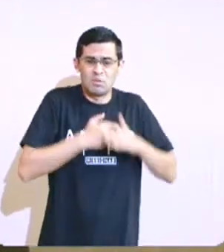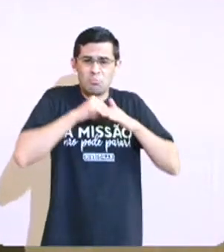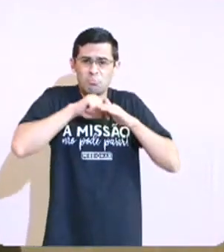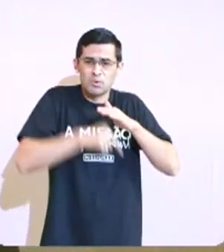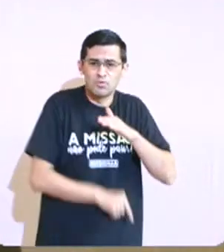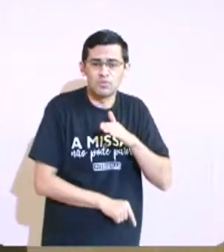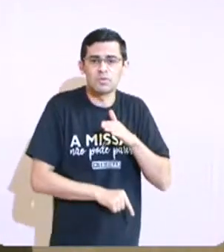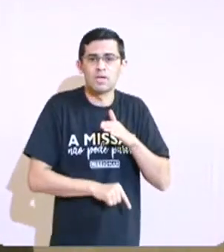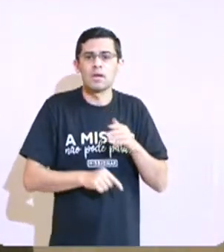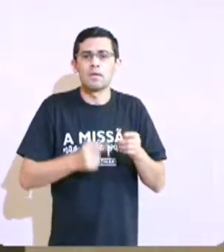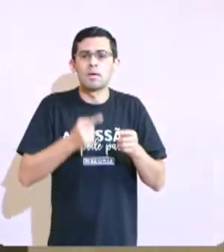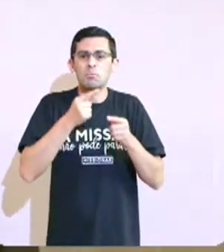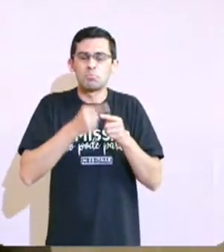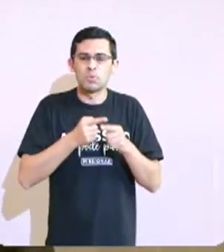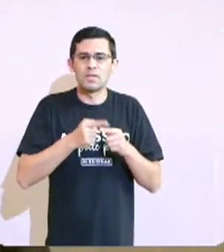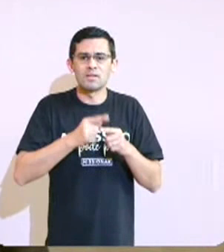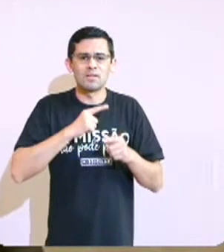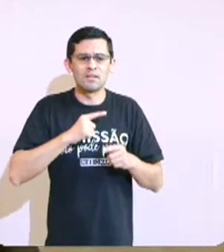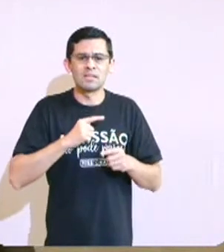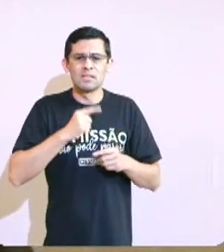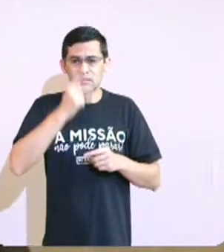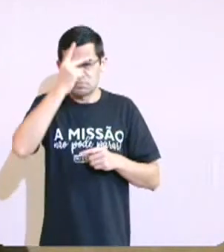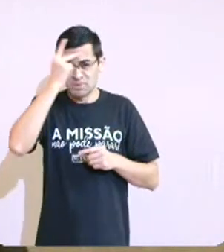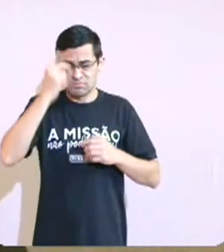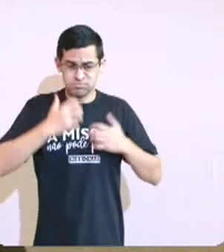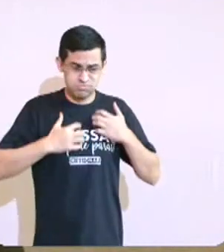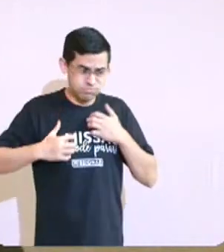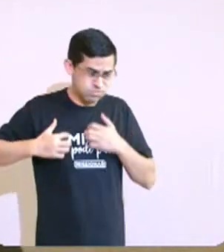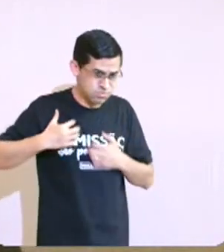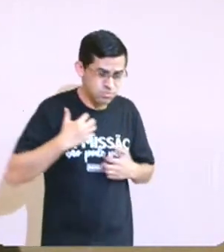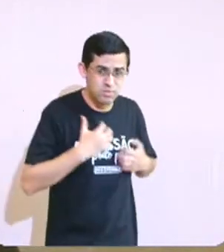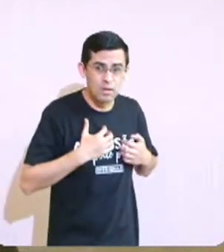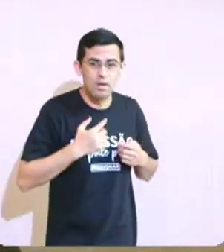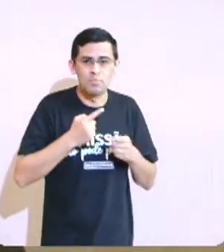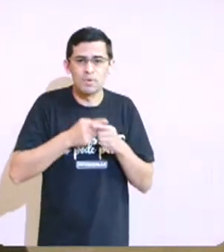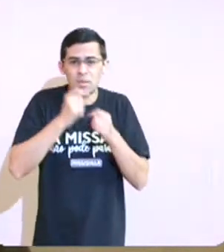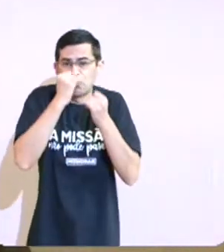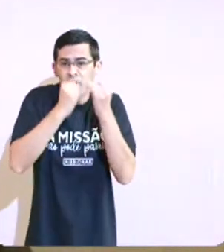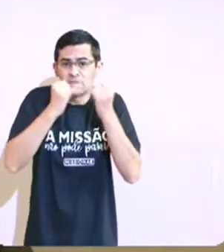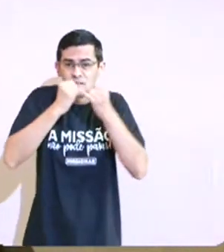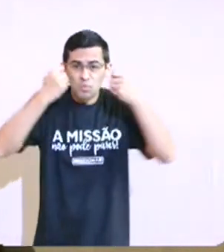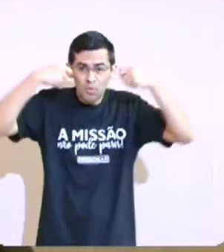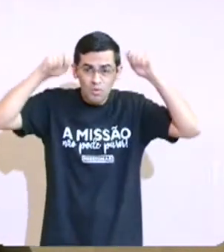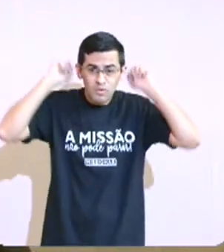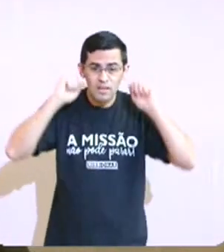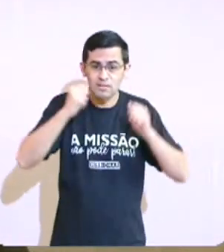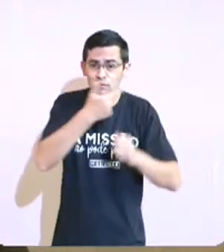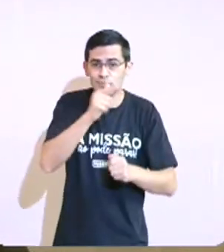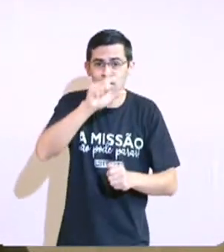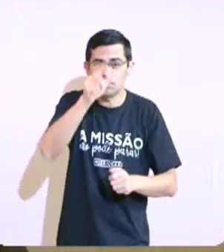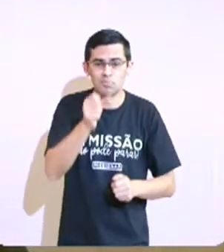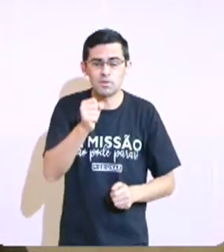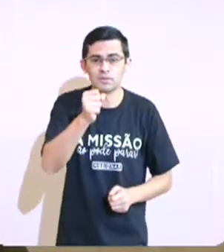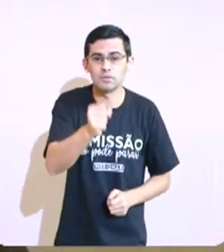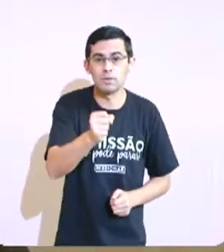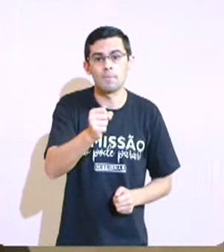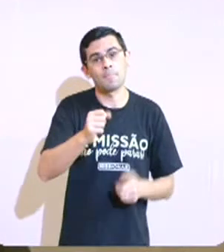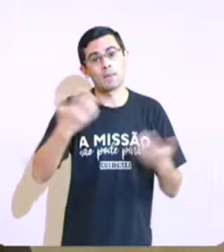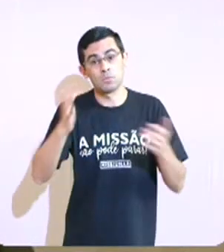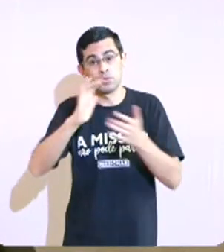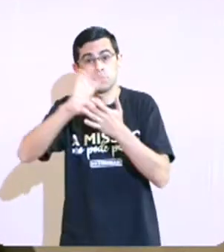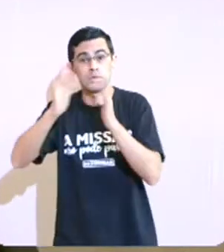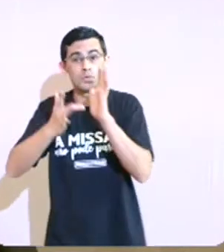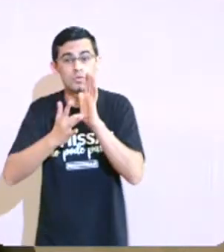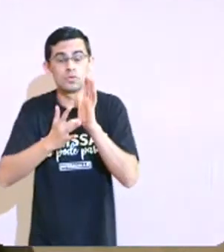porque as viu aflitas e exaustas, como ovelhas sem pastor. Logo após ele falar isso, ele